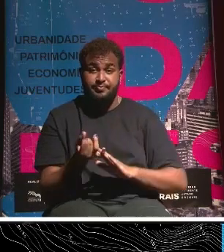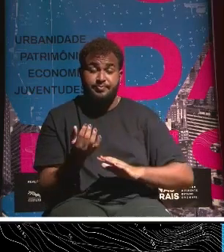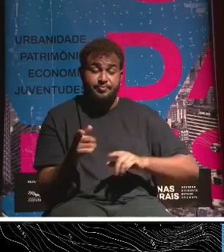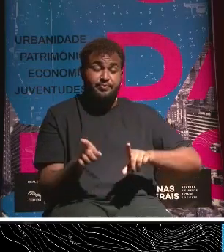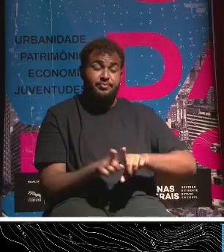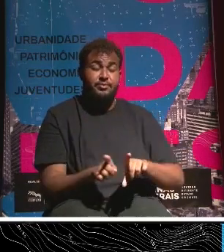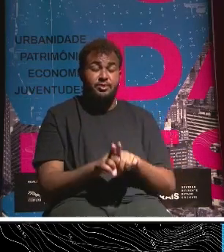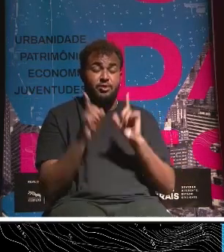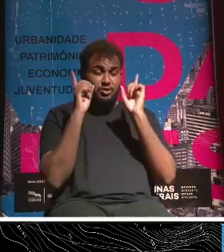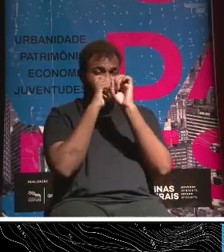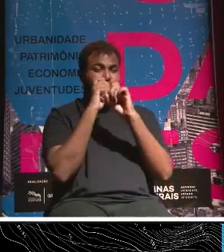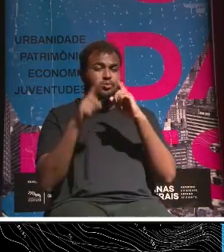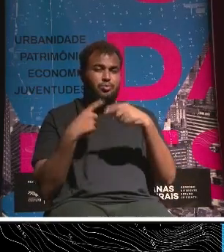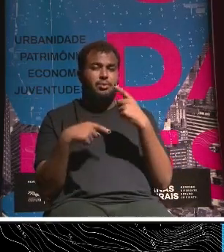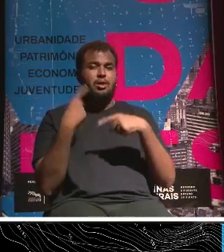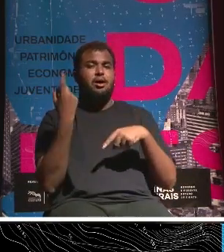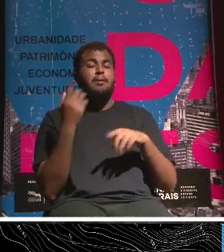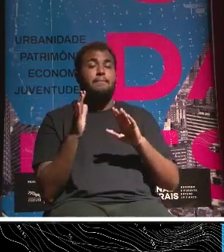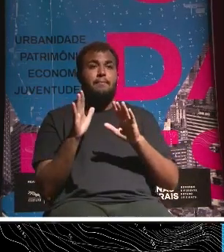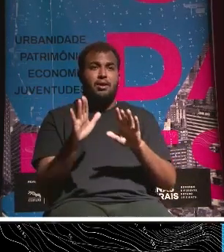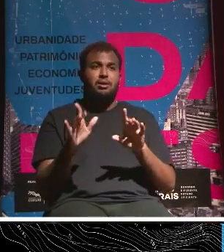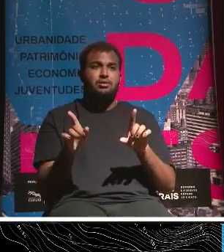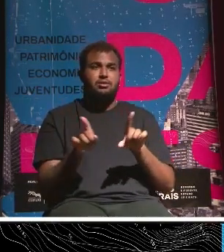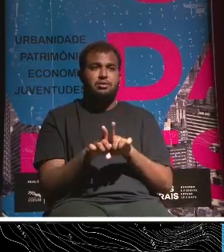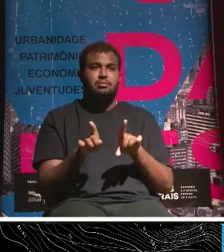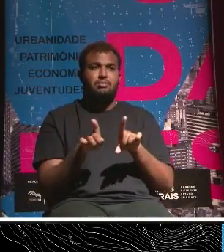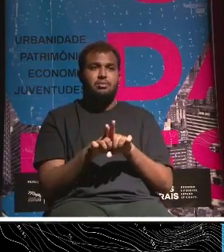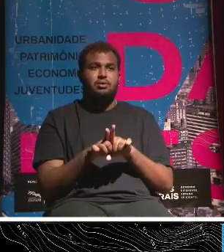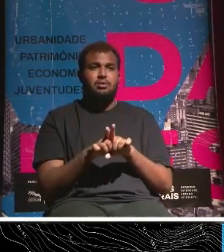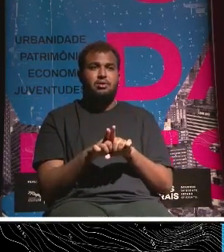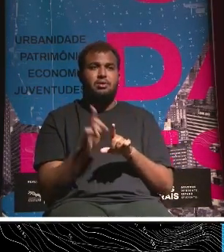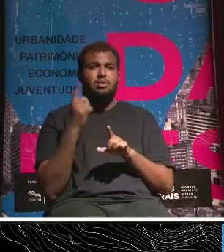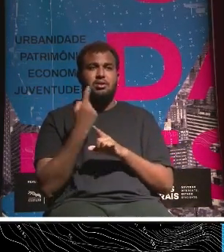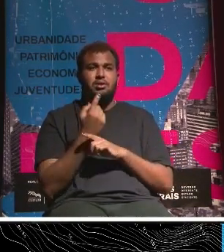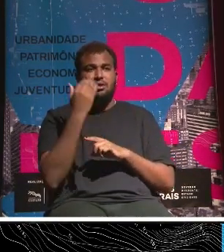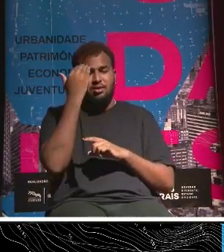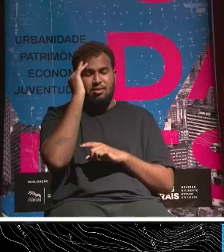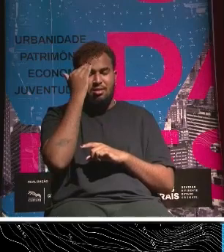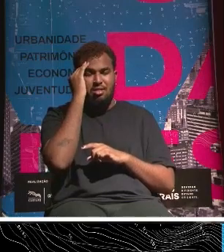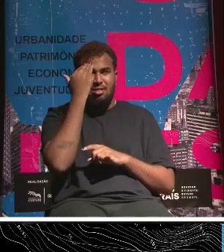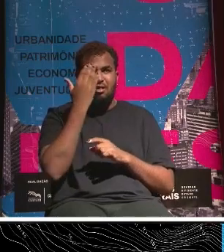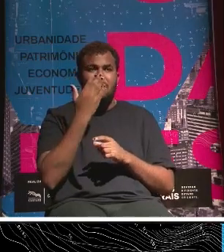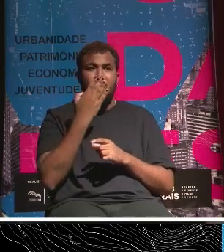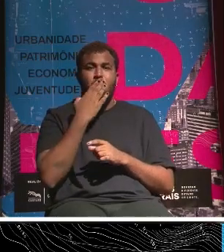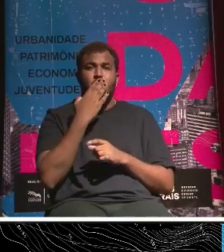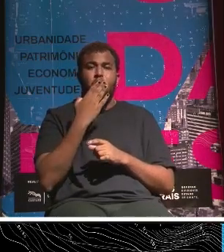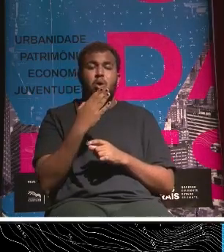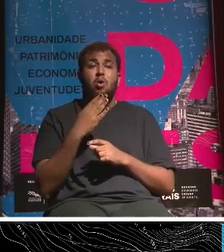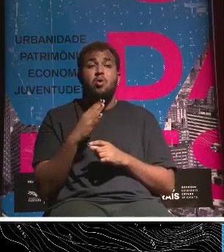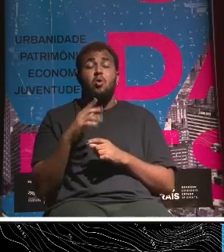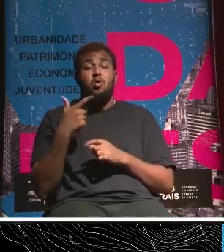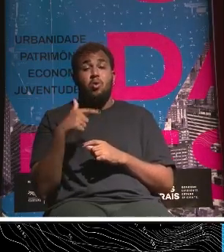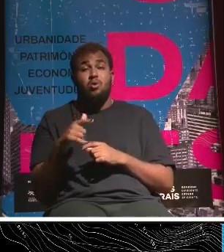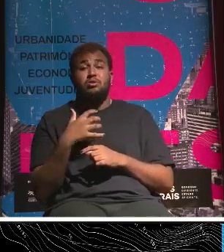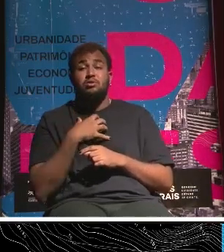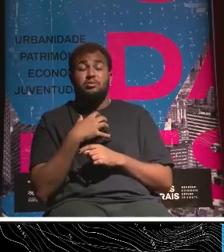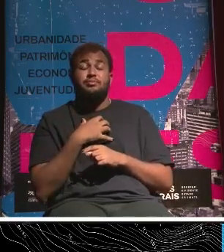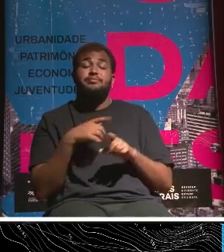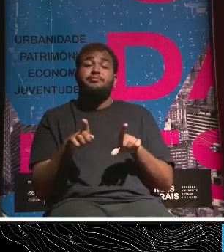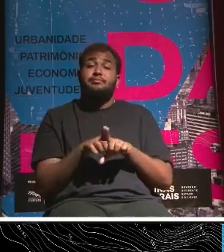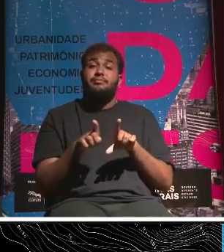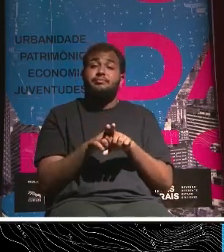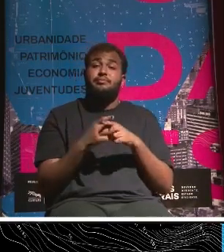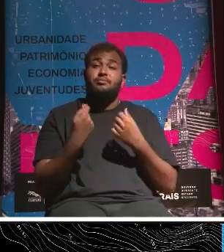superar, mas também de entender como que esses outros atores precisam